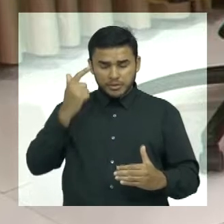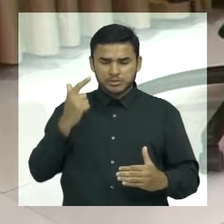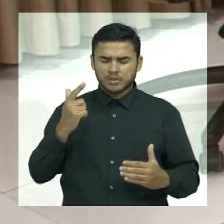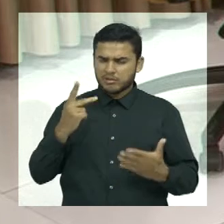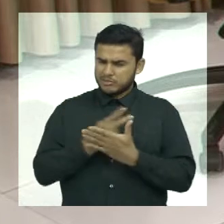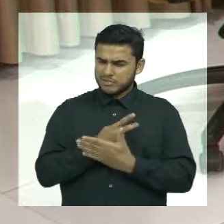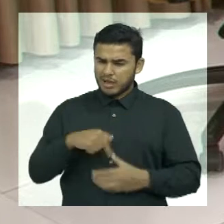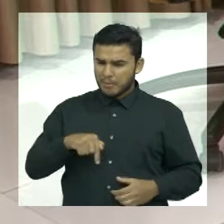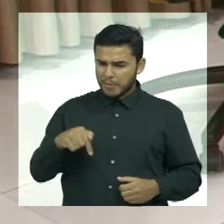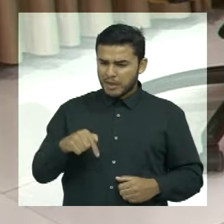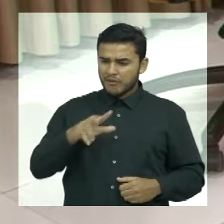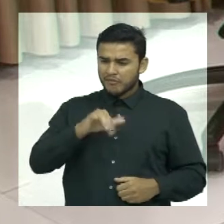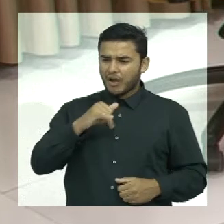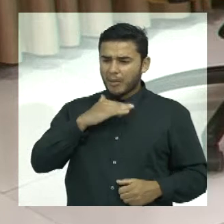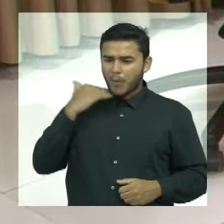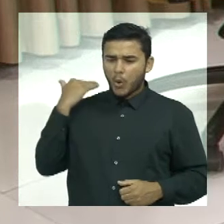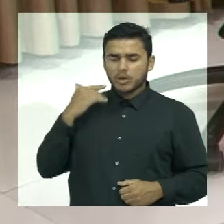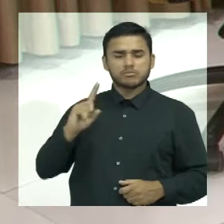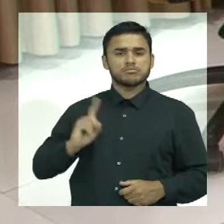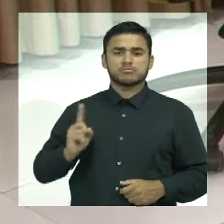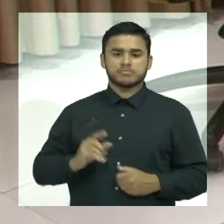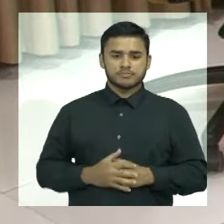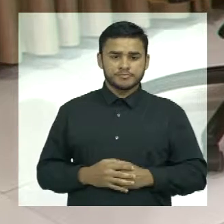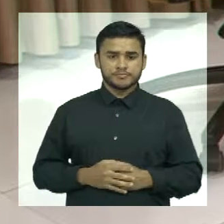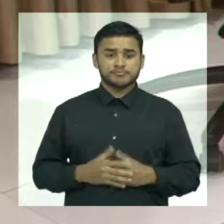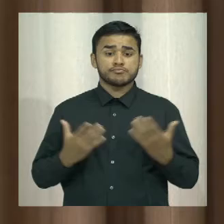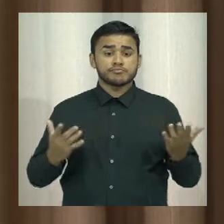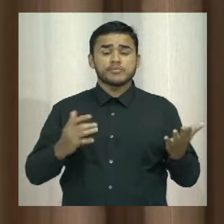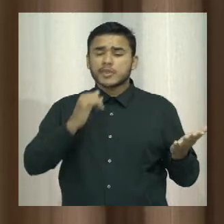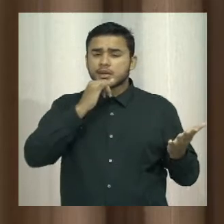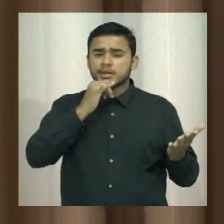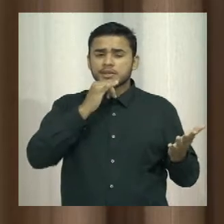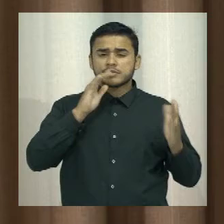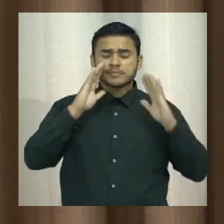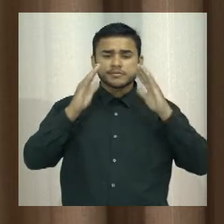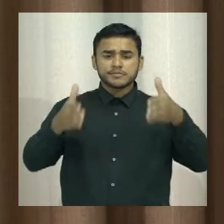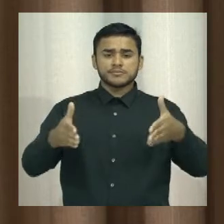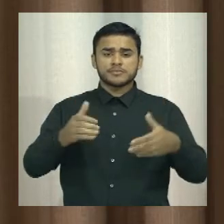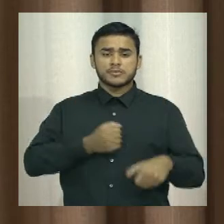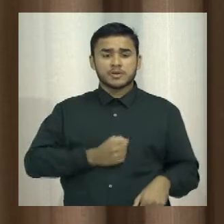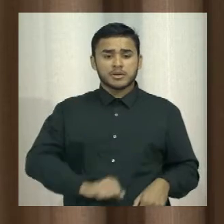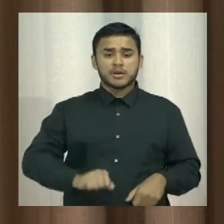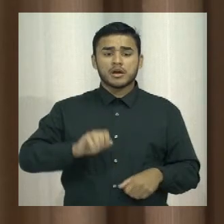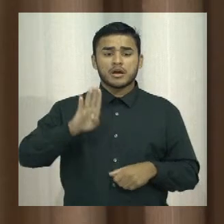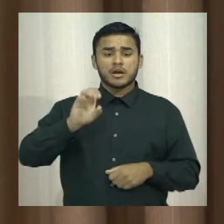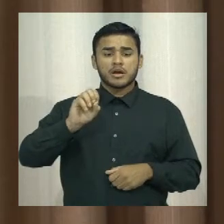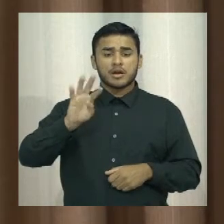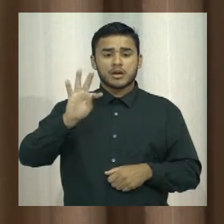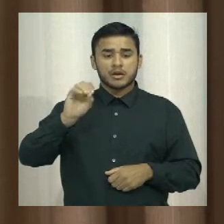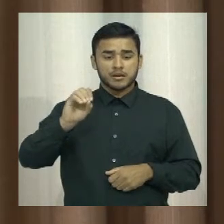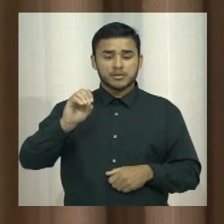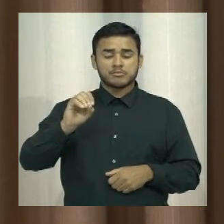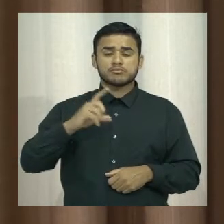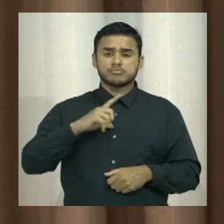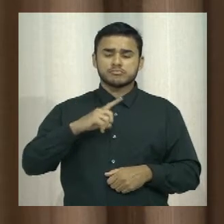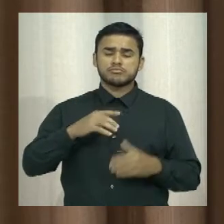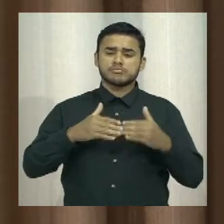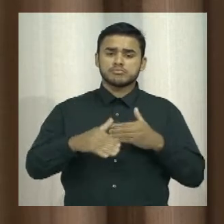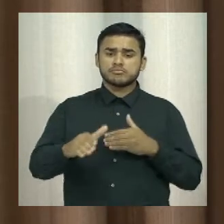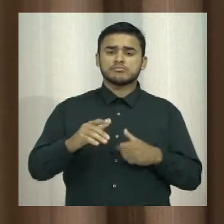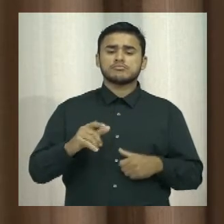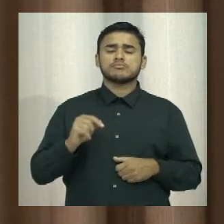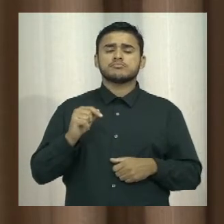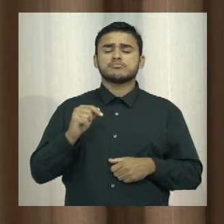né? Isso, doutor João Marcos, o senhor está dando exemplo em relação a um aborto quando cometido, né? Quando realizado, não